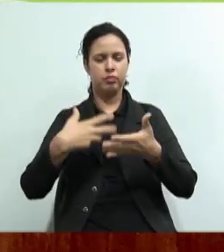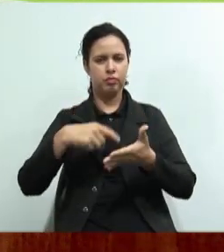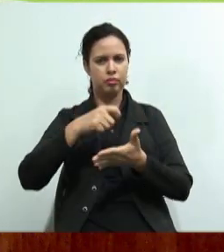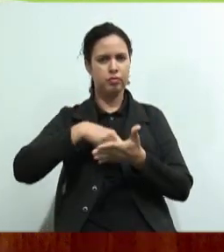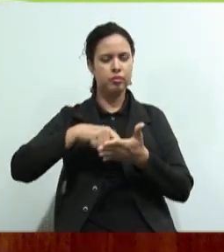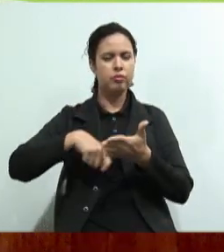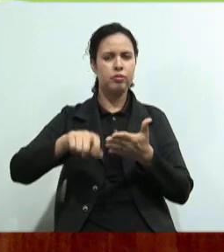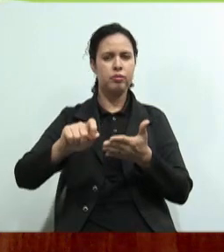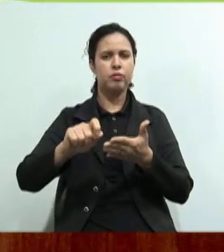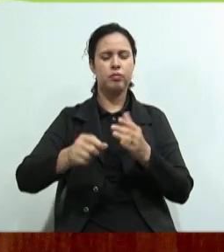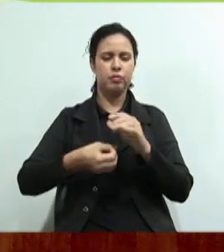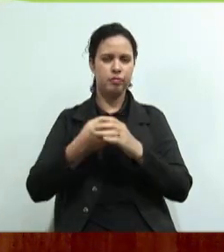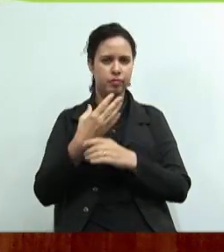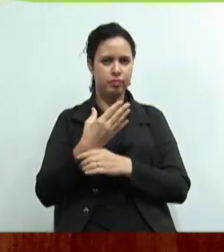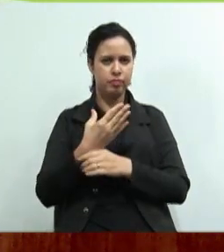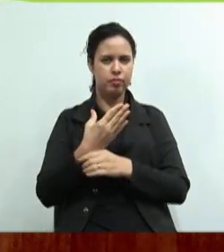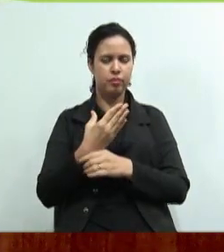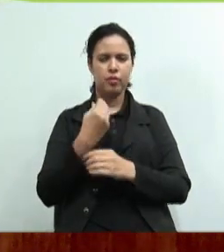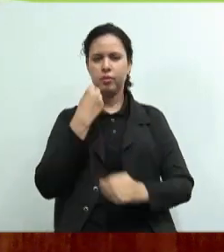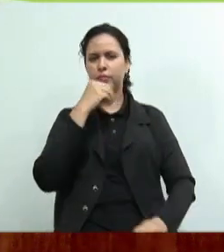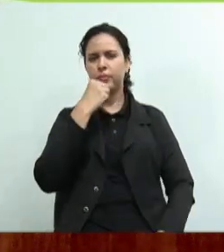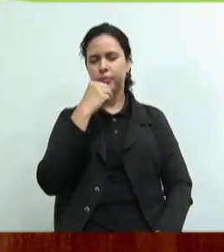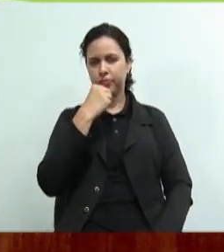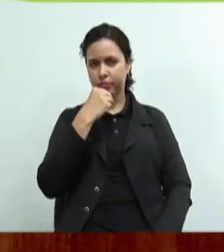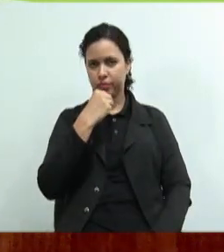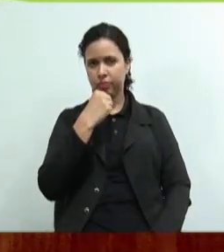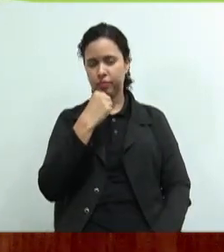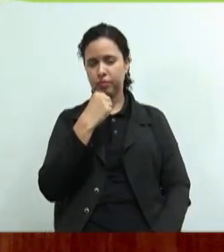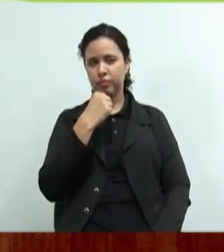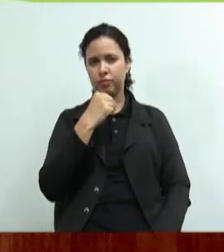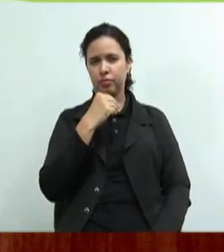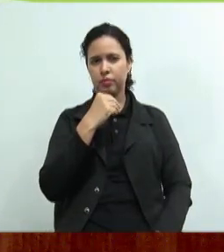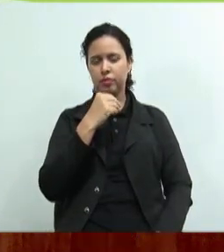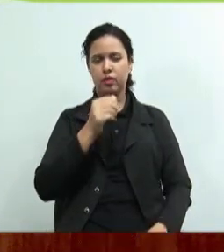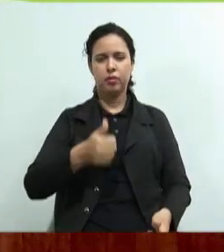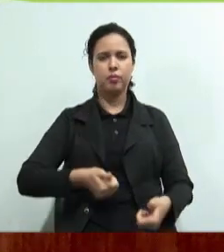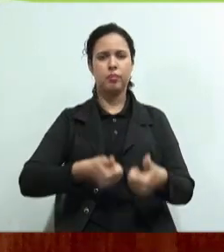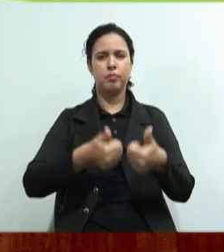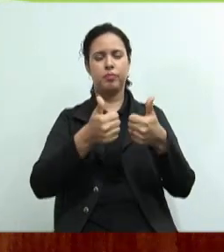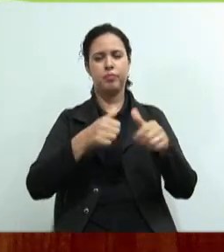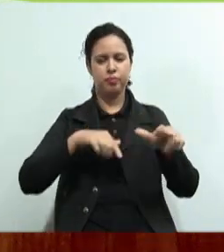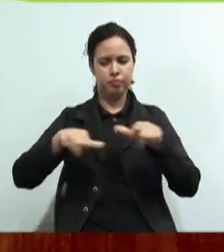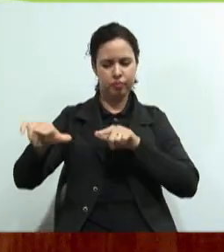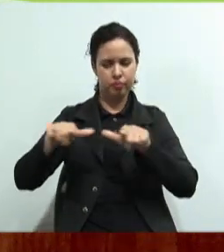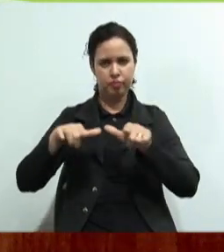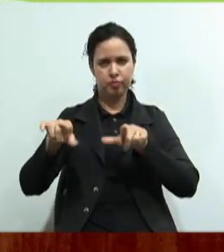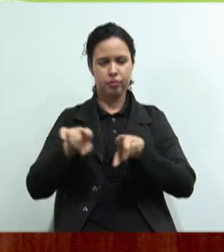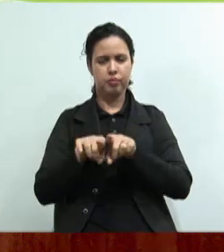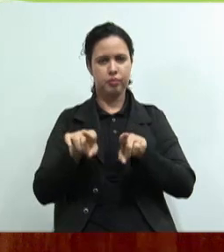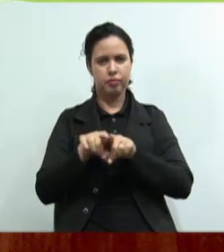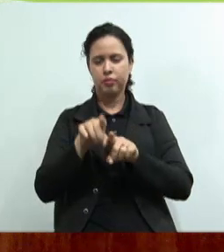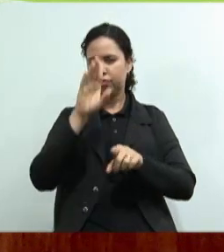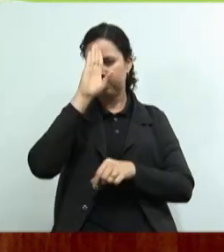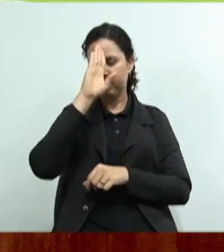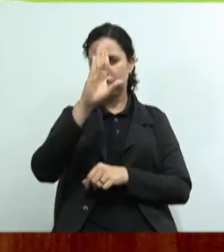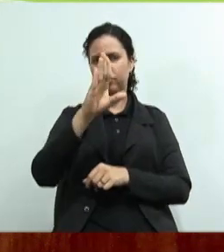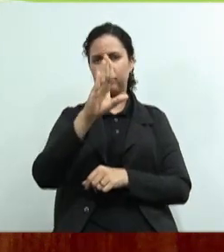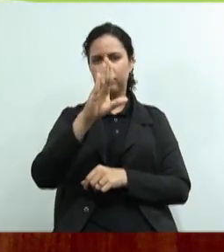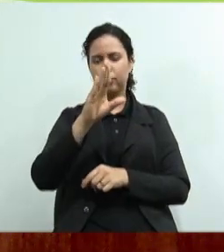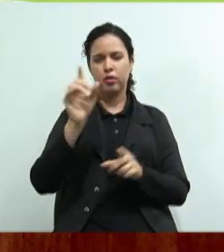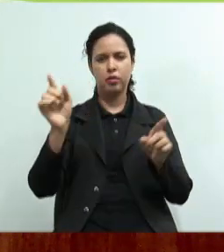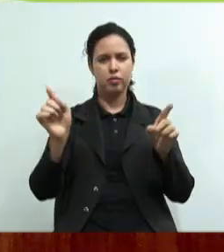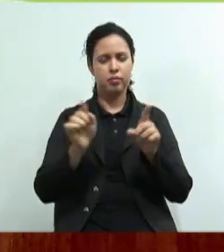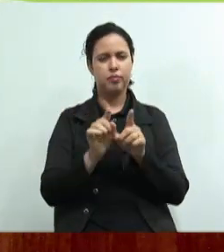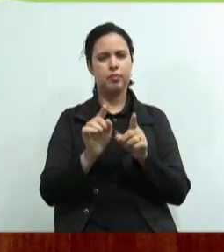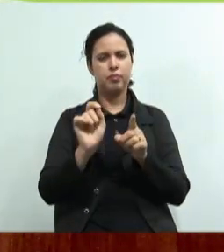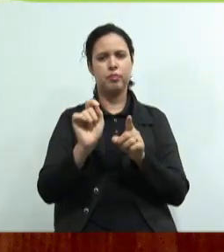escreveram criar meios de oportunidade para melhorar as condições de vida e de trabalho dos produtores, especialmente os pequenos